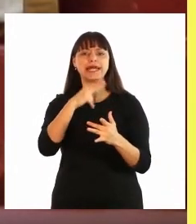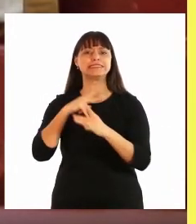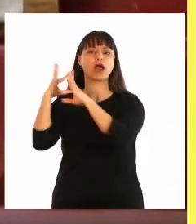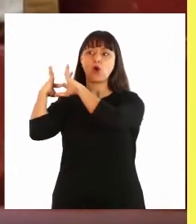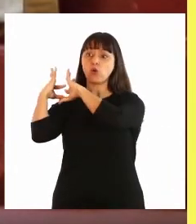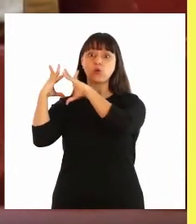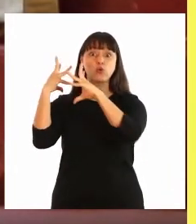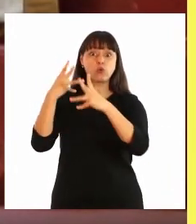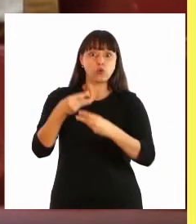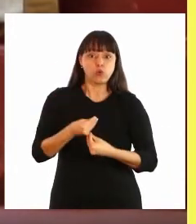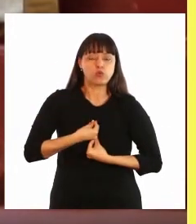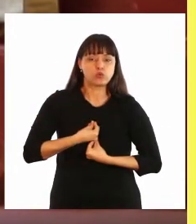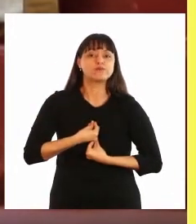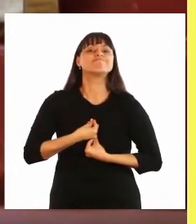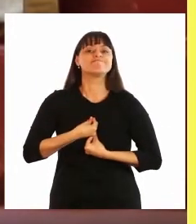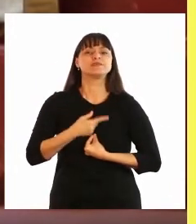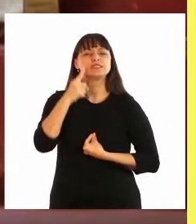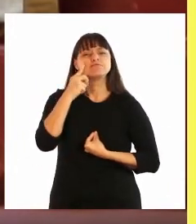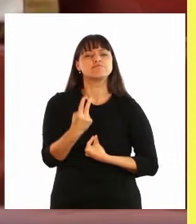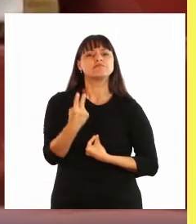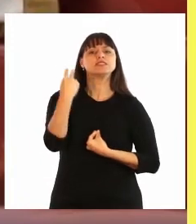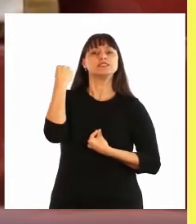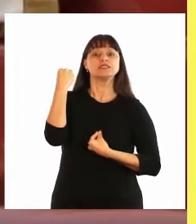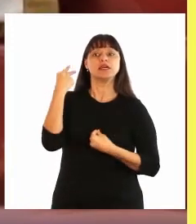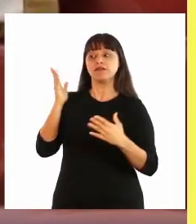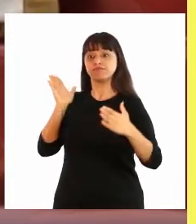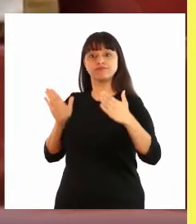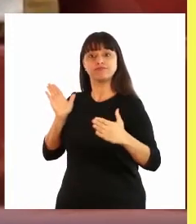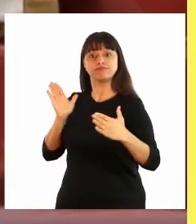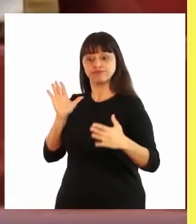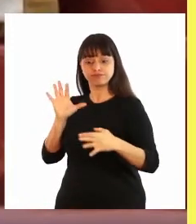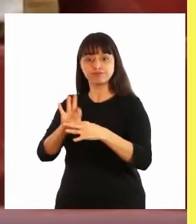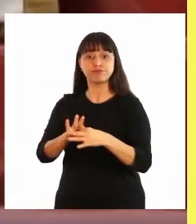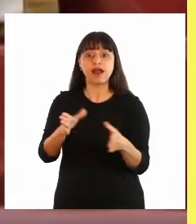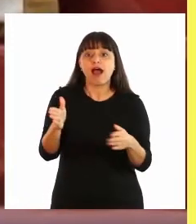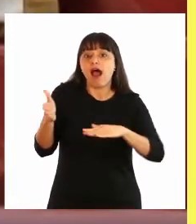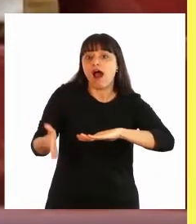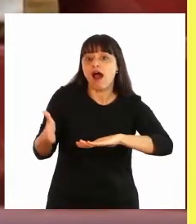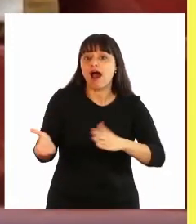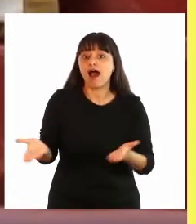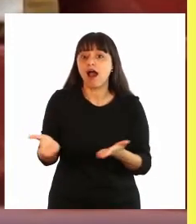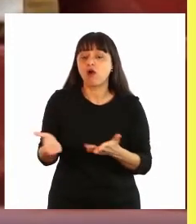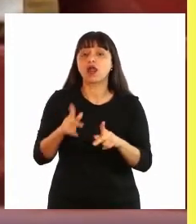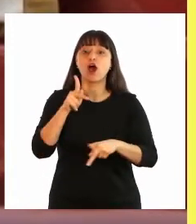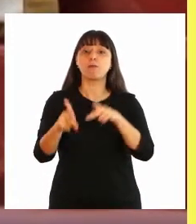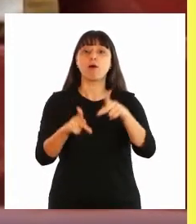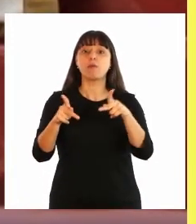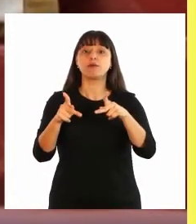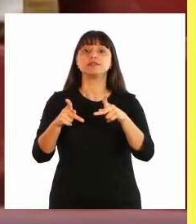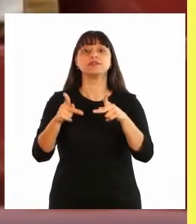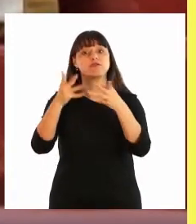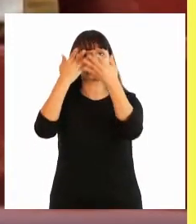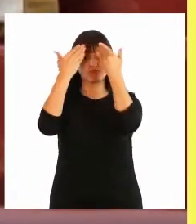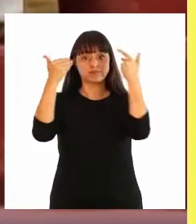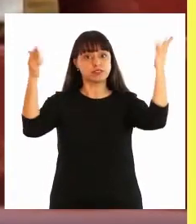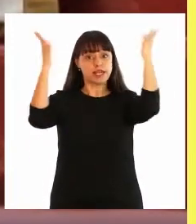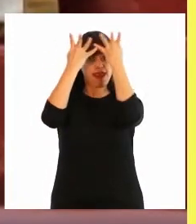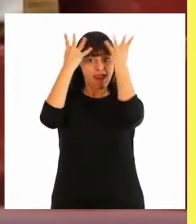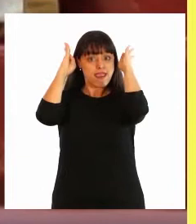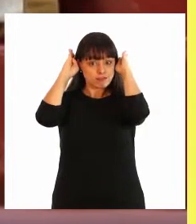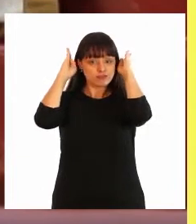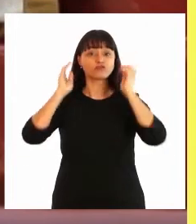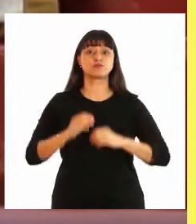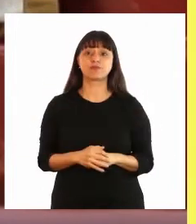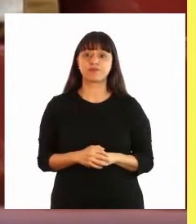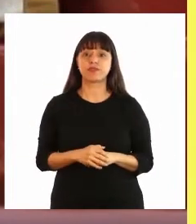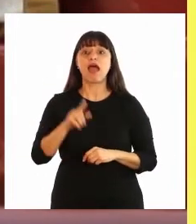as contemporaneidades dos povos indígenas. Basicamente, o trabalho todo ele se passa nesse lugar, nesse trânsito entre